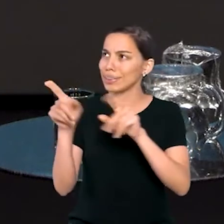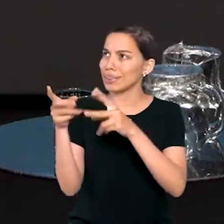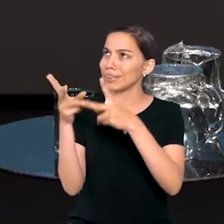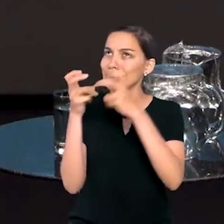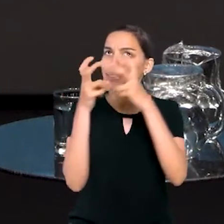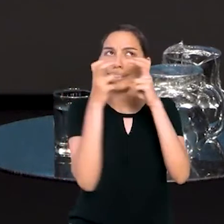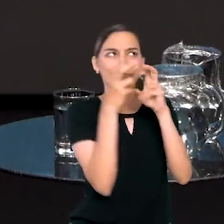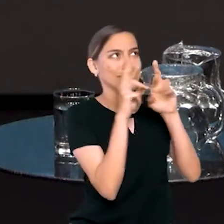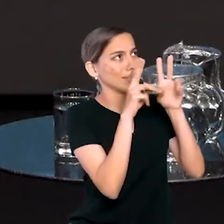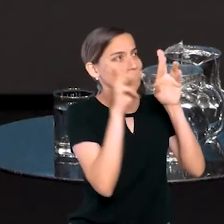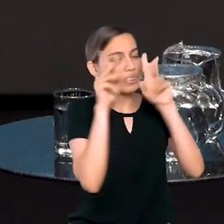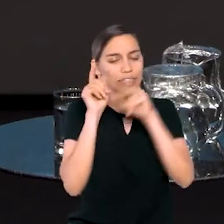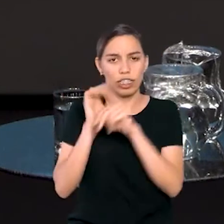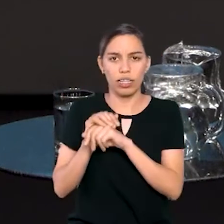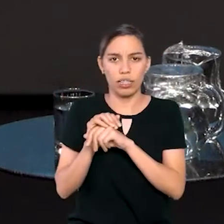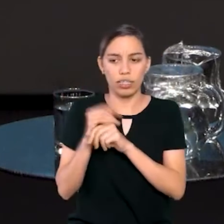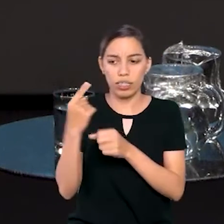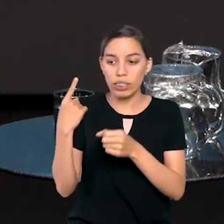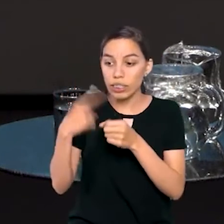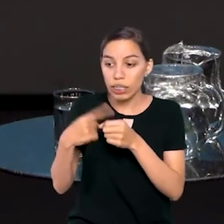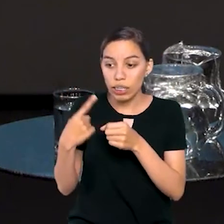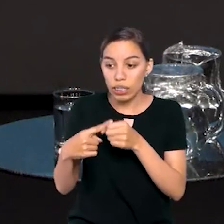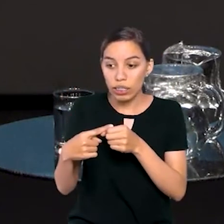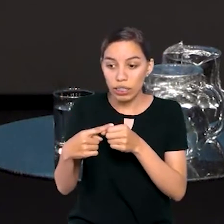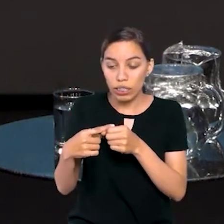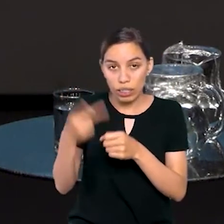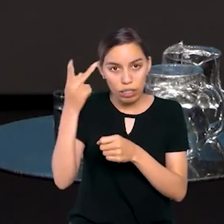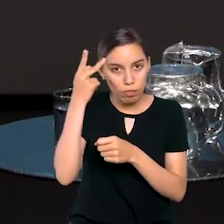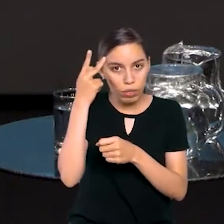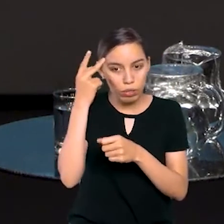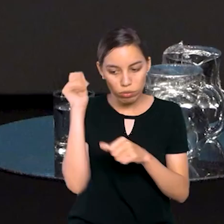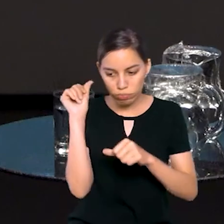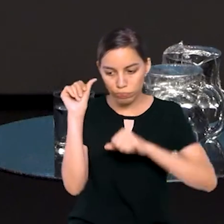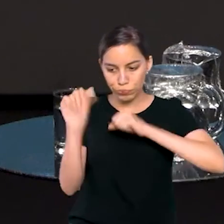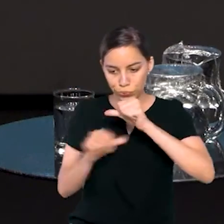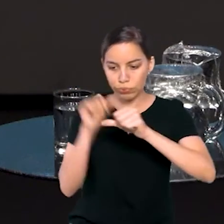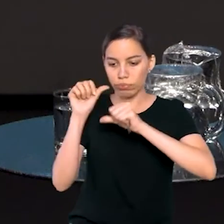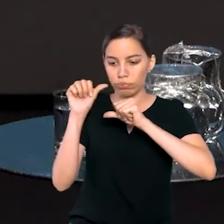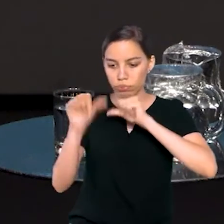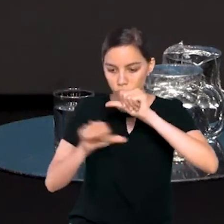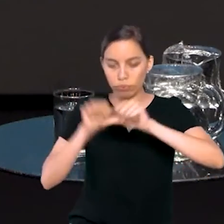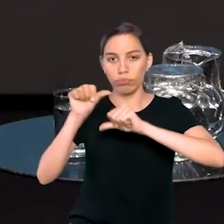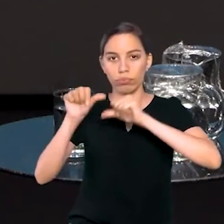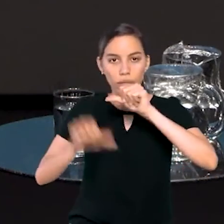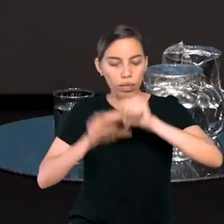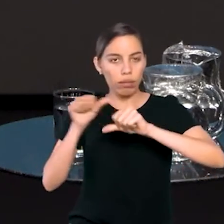Impressionante, porque ela se reproduz como